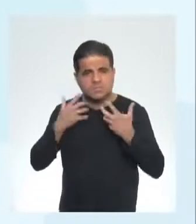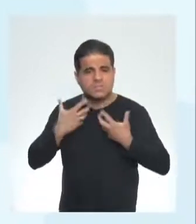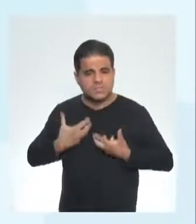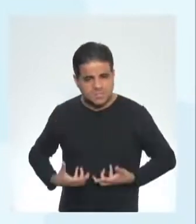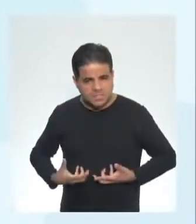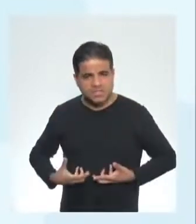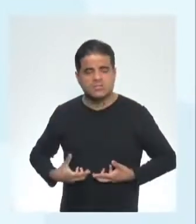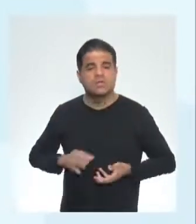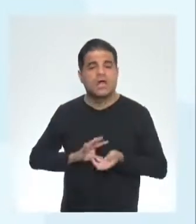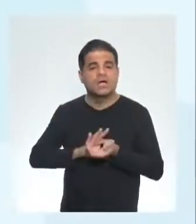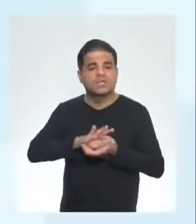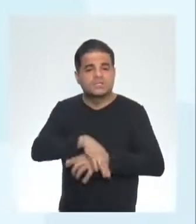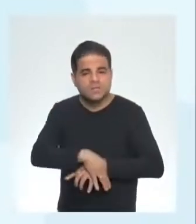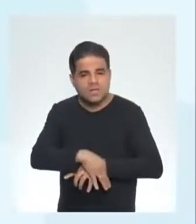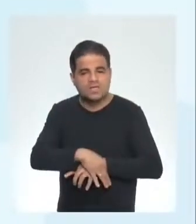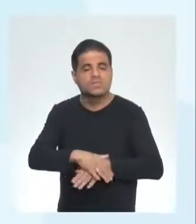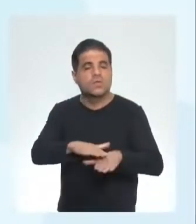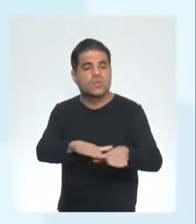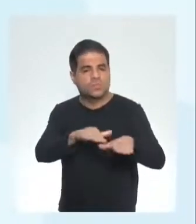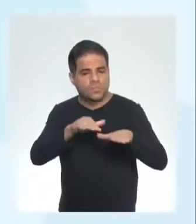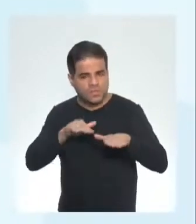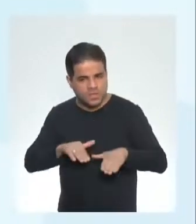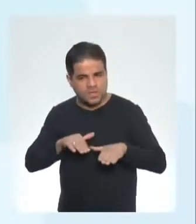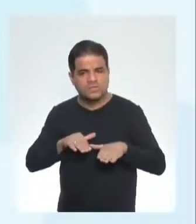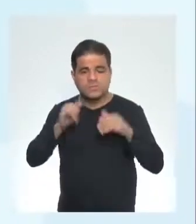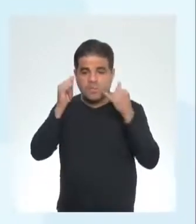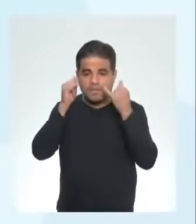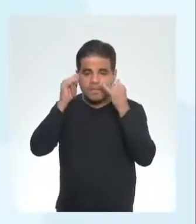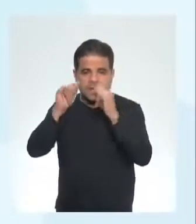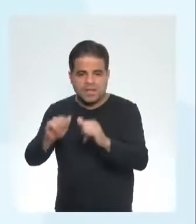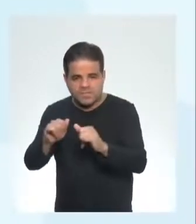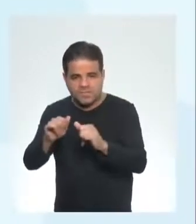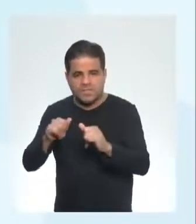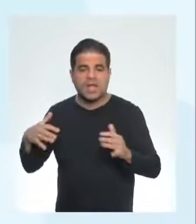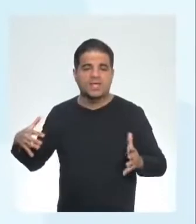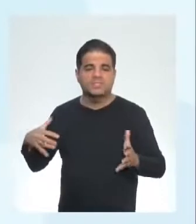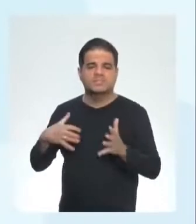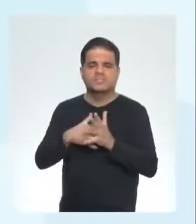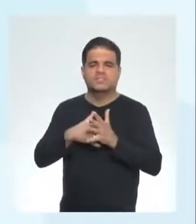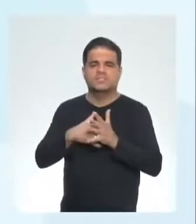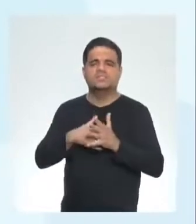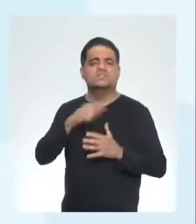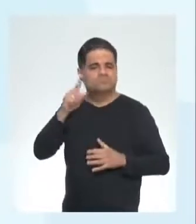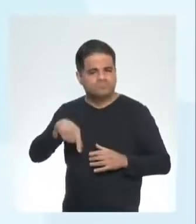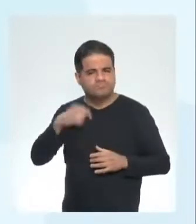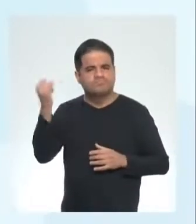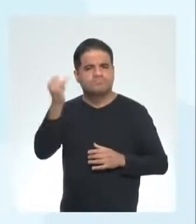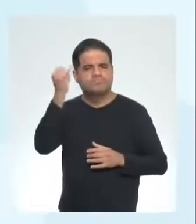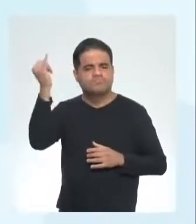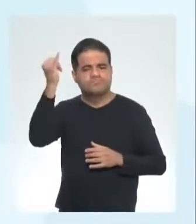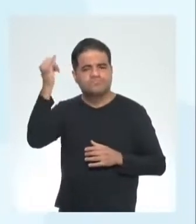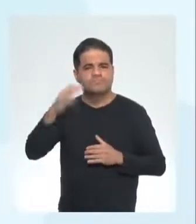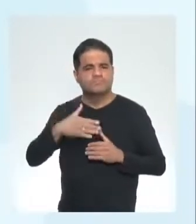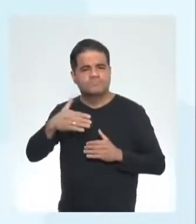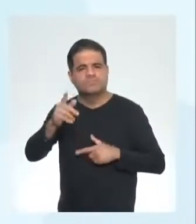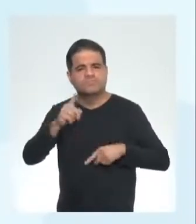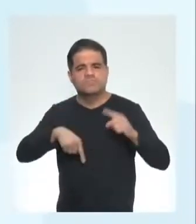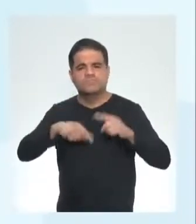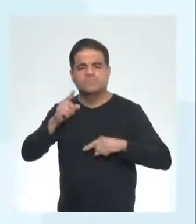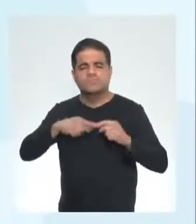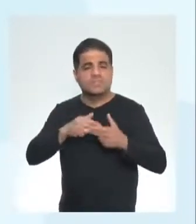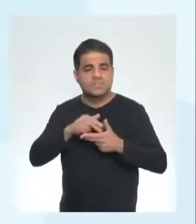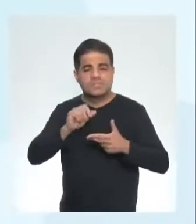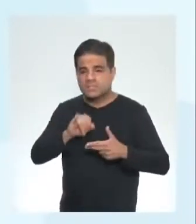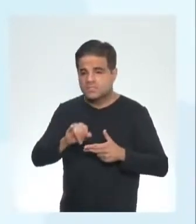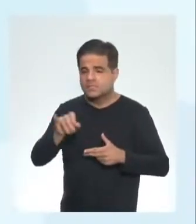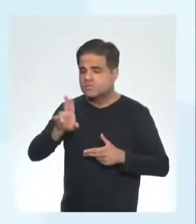no trânsito, né? Justamente para evitar a distração. Então, isso é super importante. Utilização de material reciclável, se você for